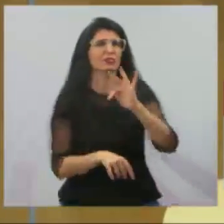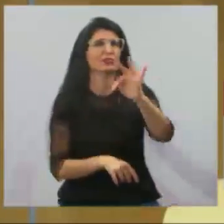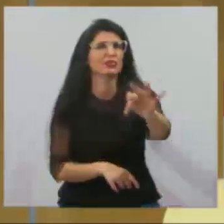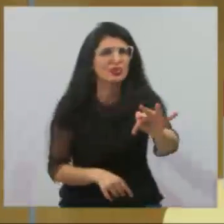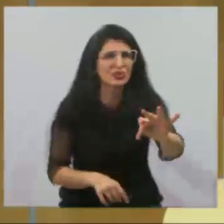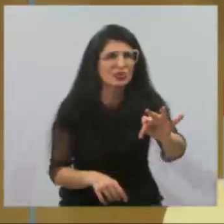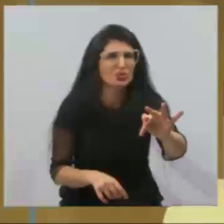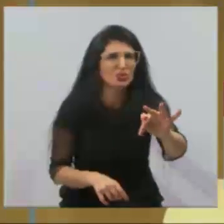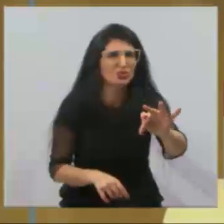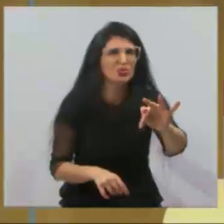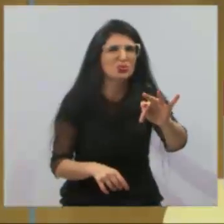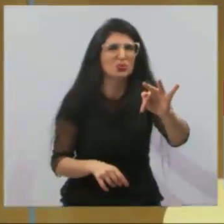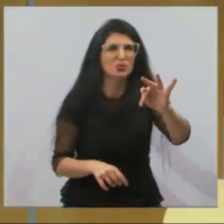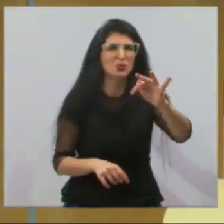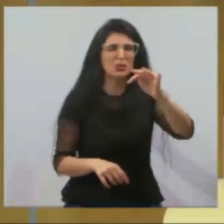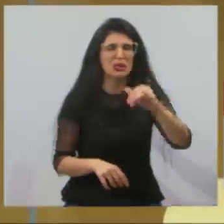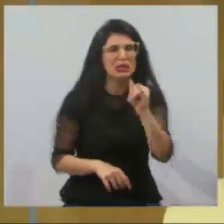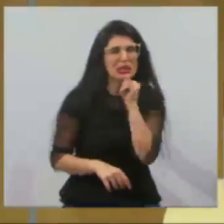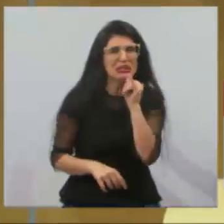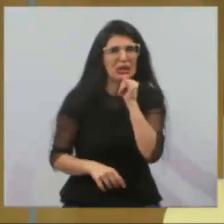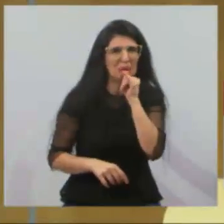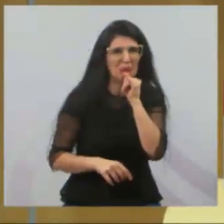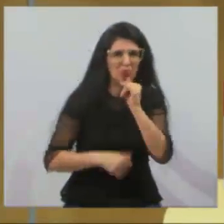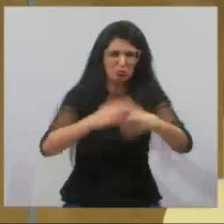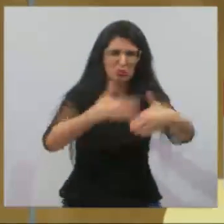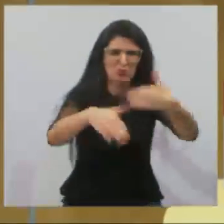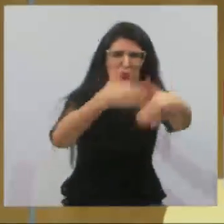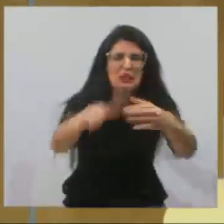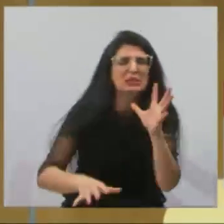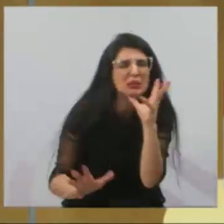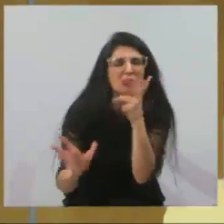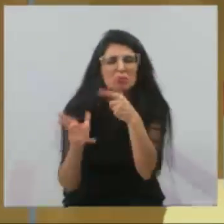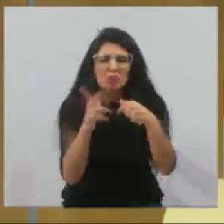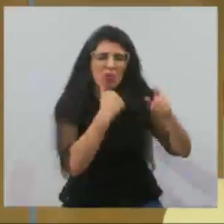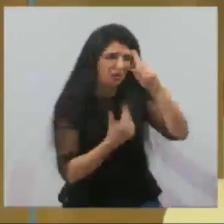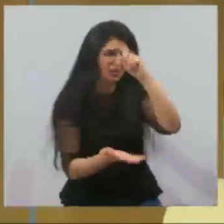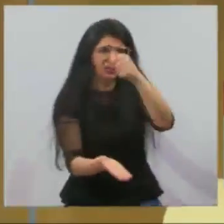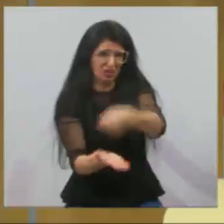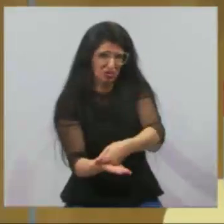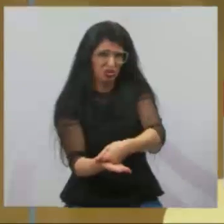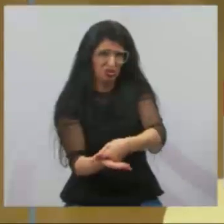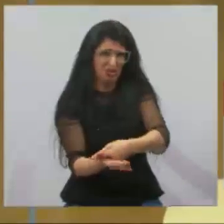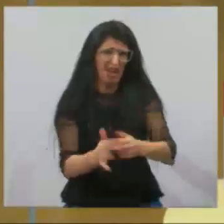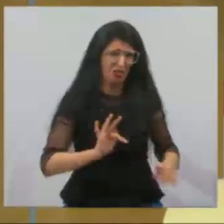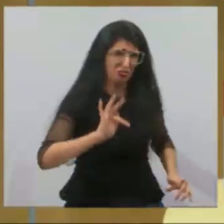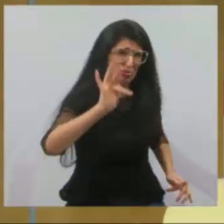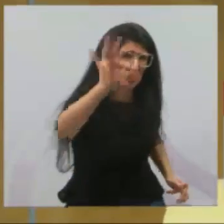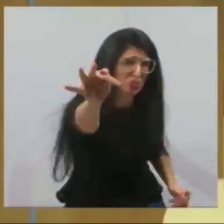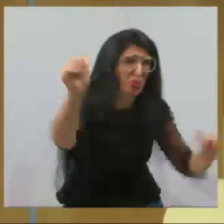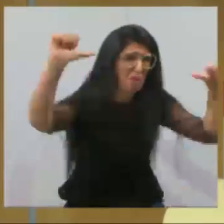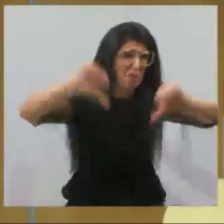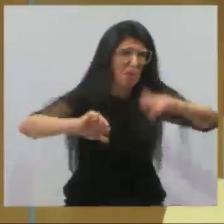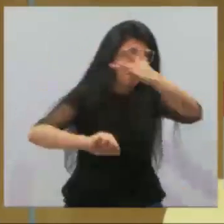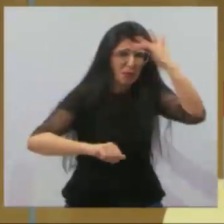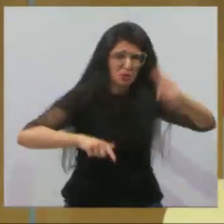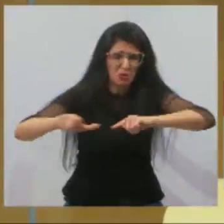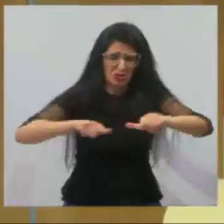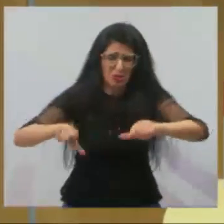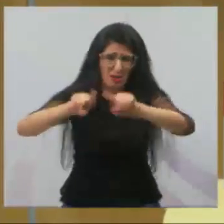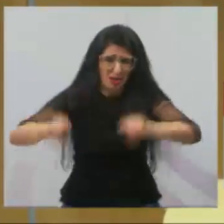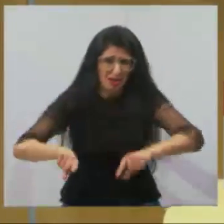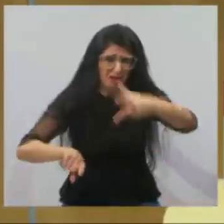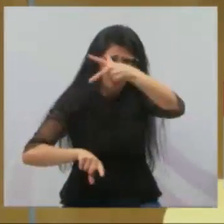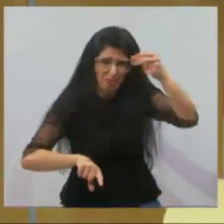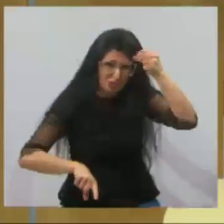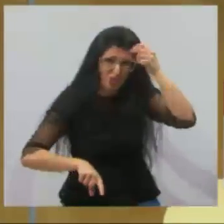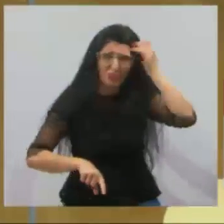pode ser mais penalizado ainda. Então, é nesse sentido que a gente tem que analisar com carinho. É nesse sentido que a gente tem que ver. Porque São José dos